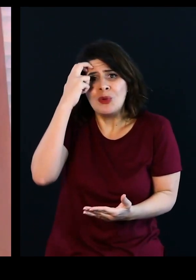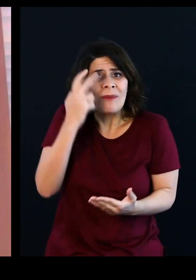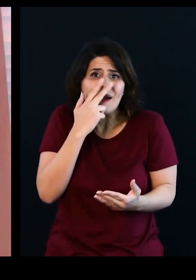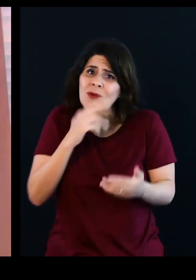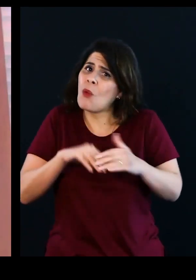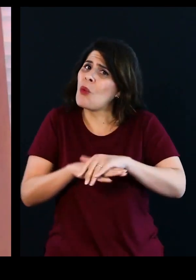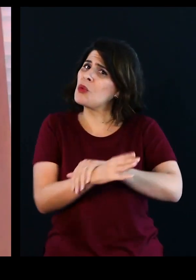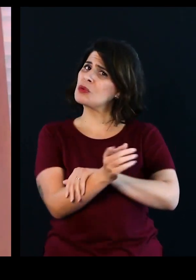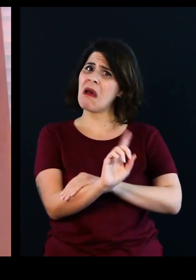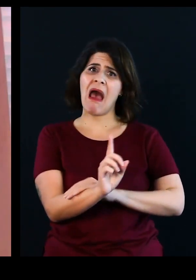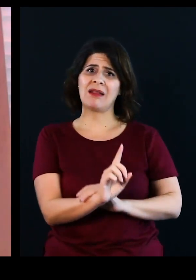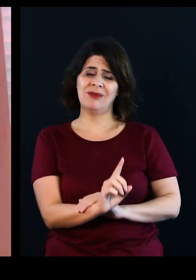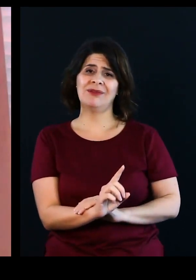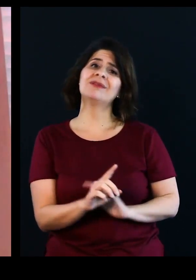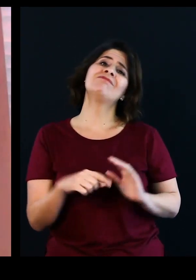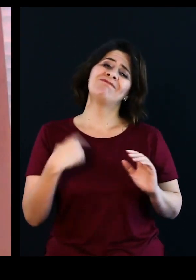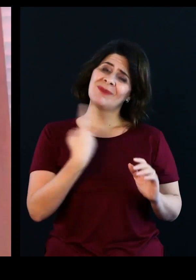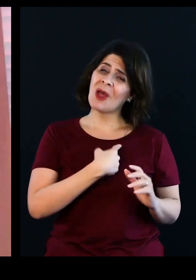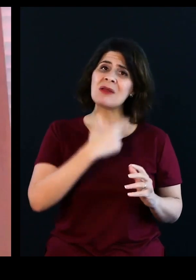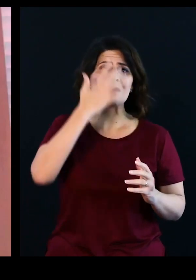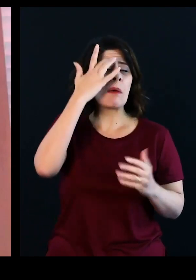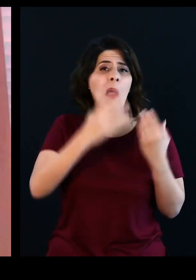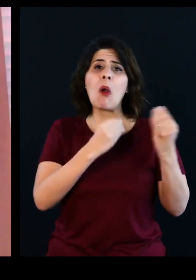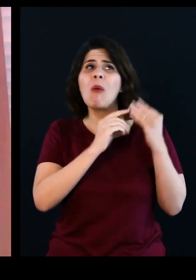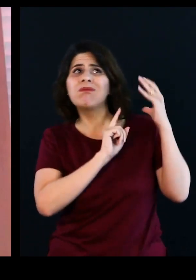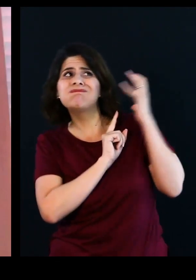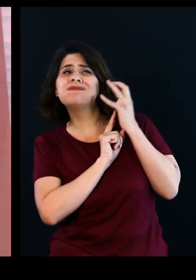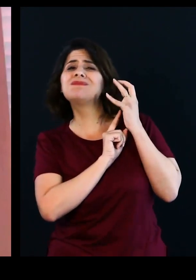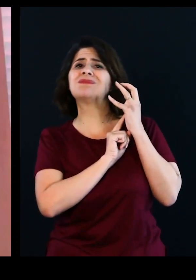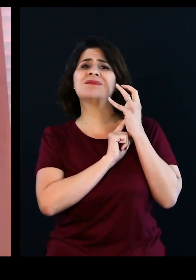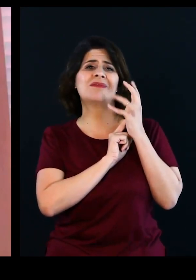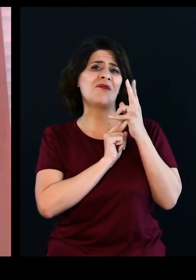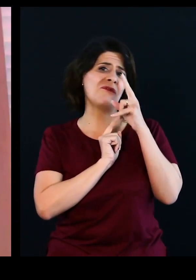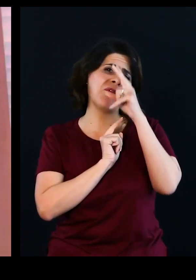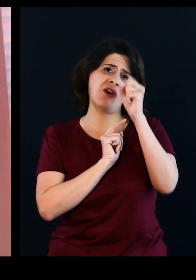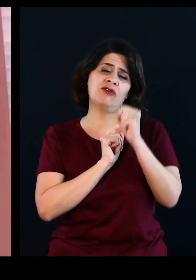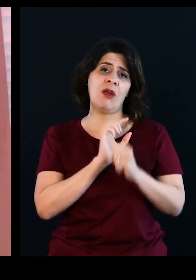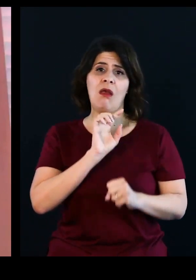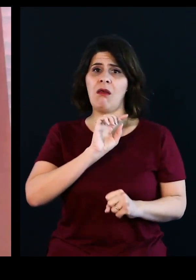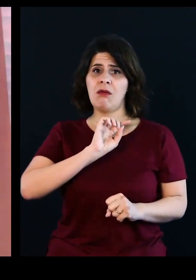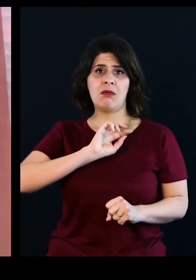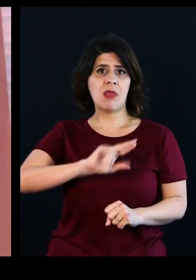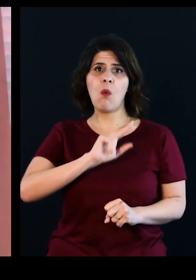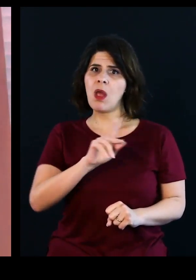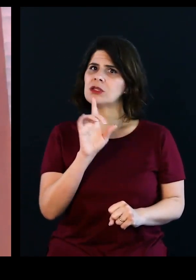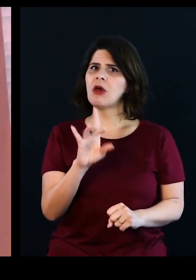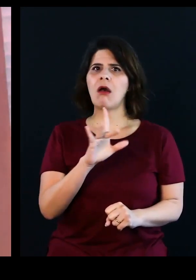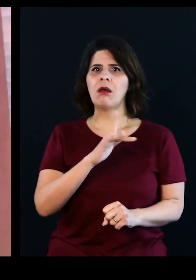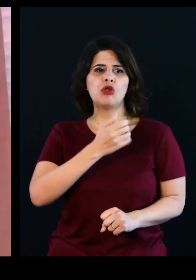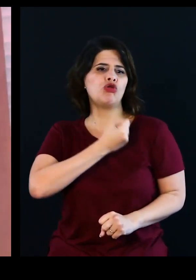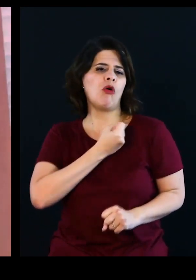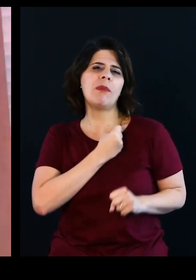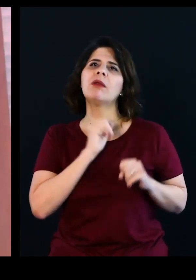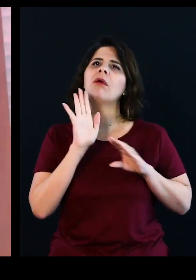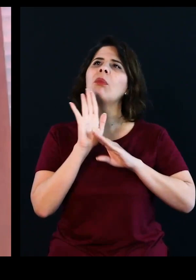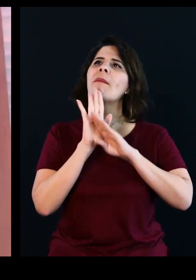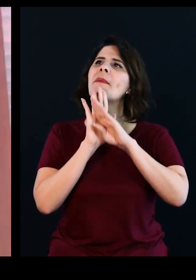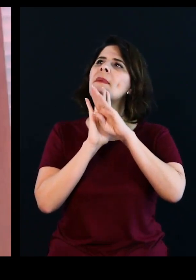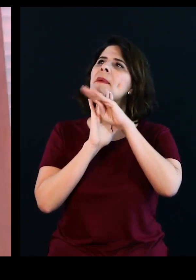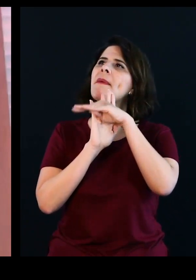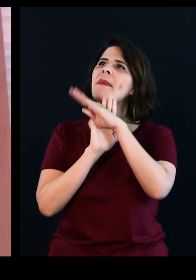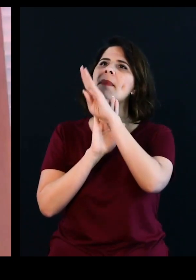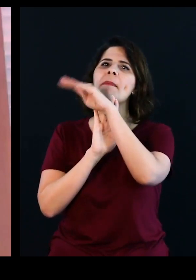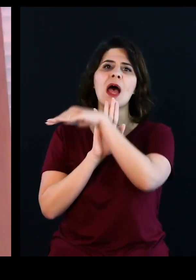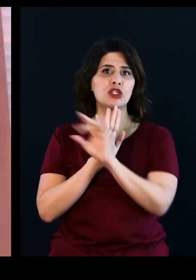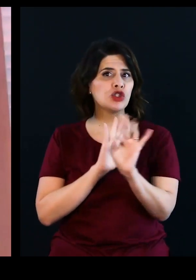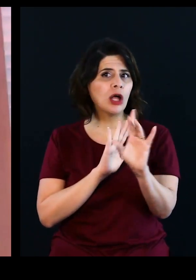quão isso continuará repercutindo entre nós, né? Não são só números, são pessoas que se vão, além, obviamente,